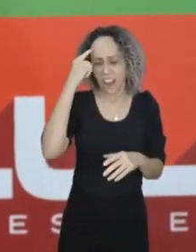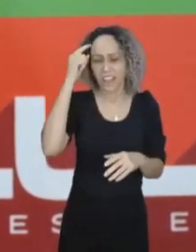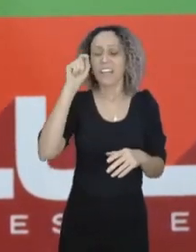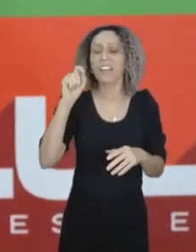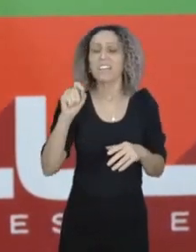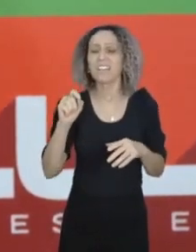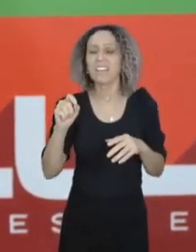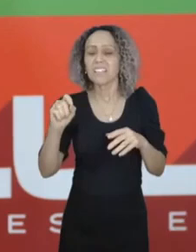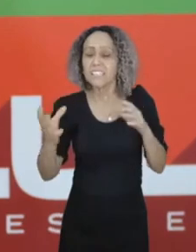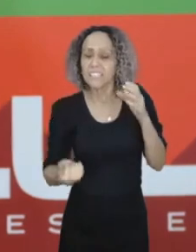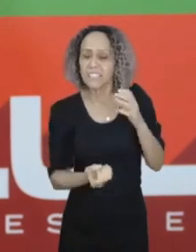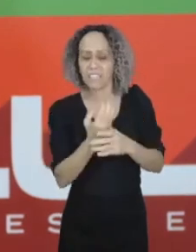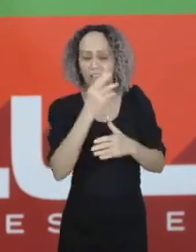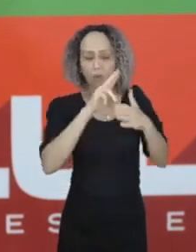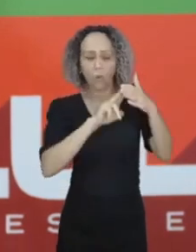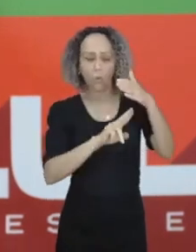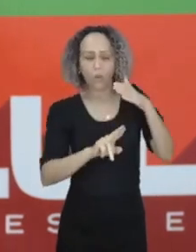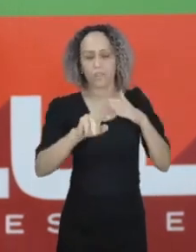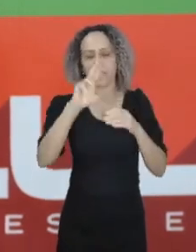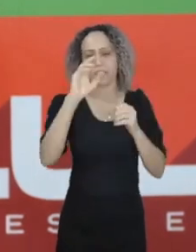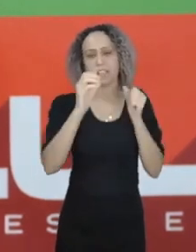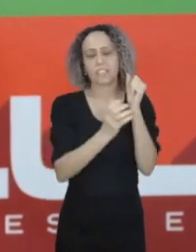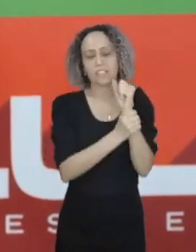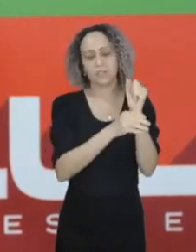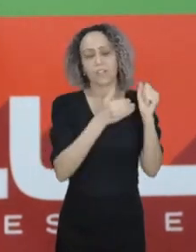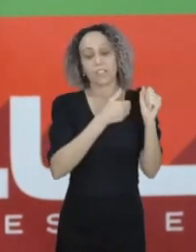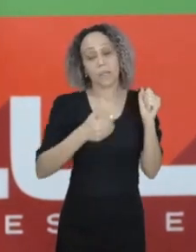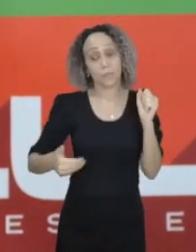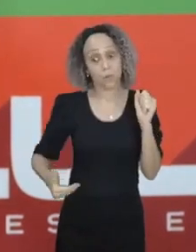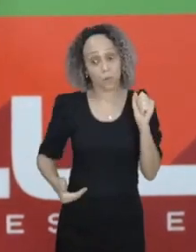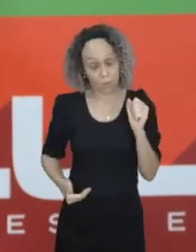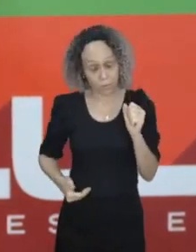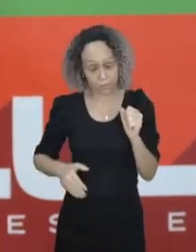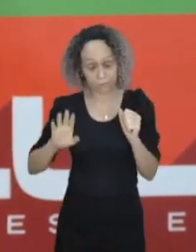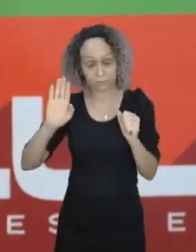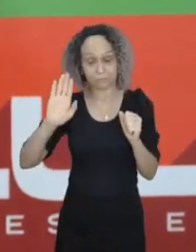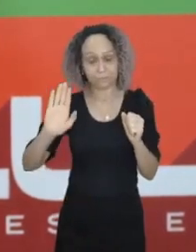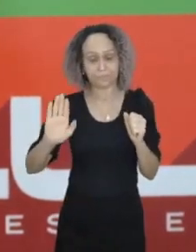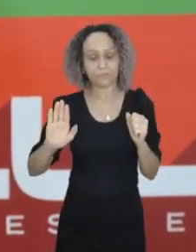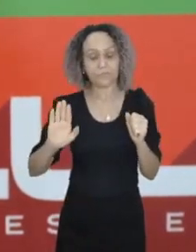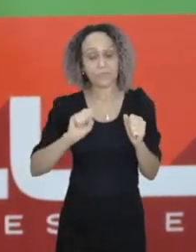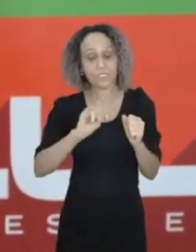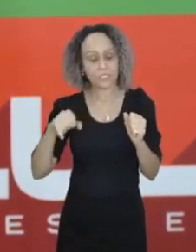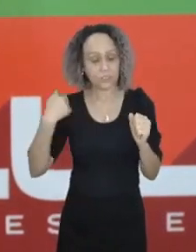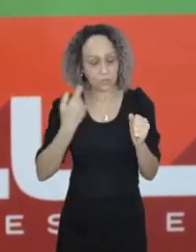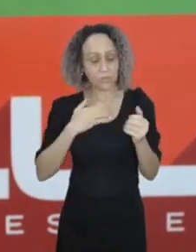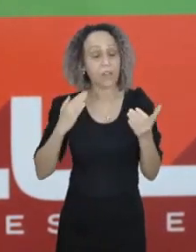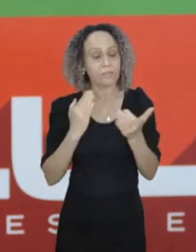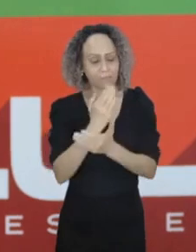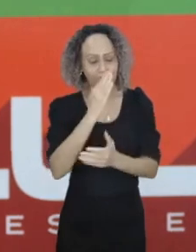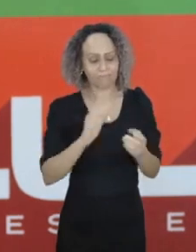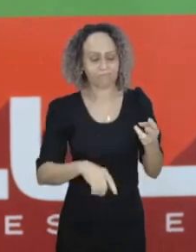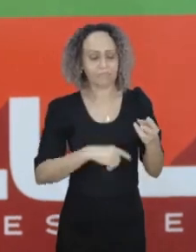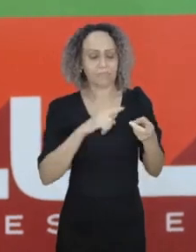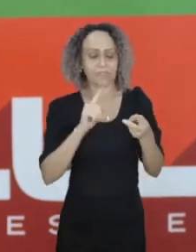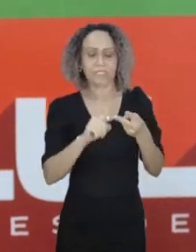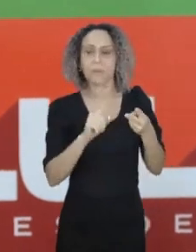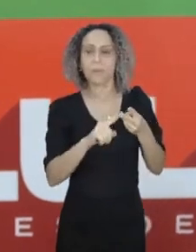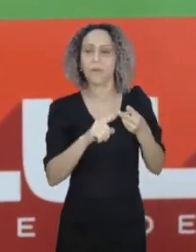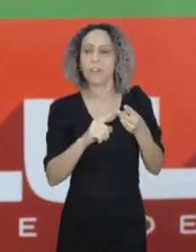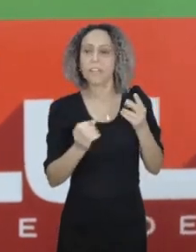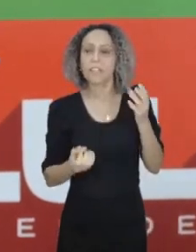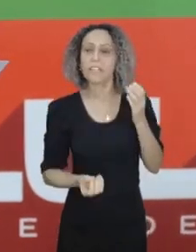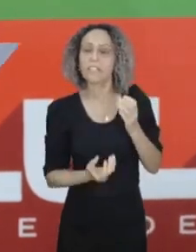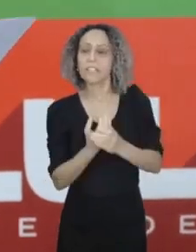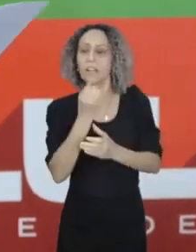se viermos a ser eleito depois nós vamos criar o susto um sistema único de Segurança Pública que